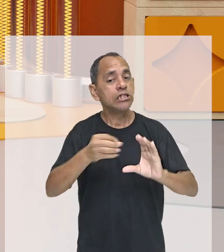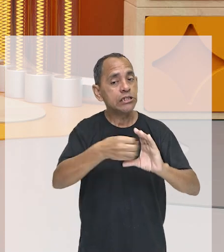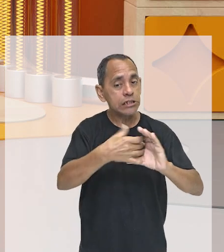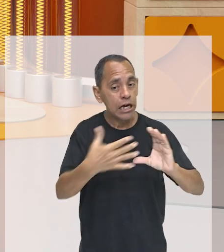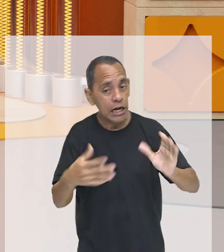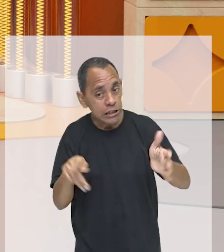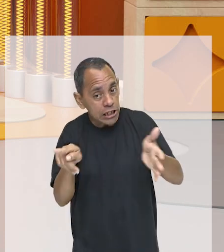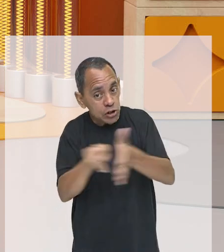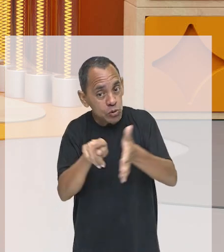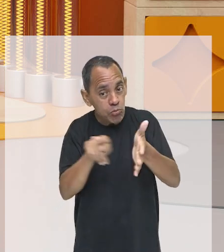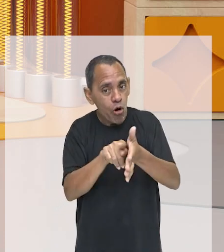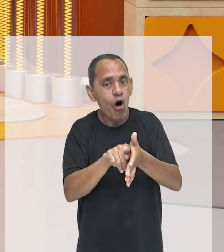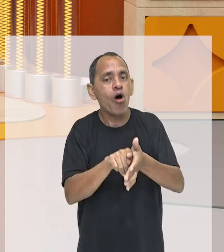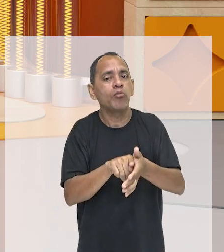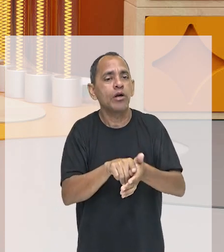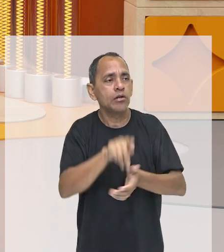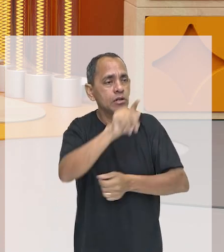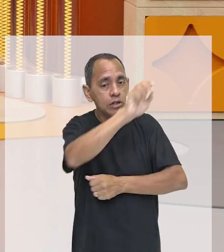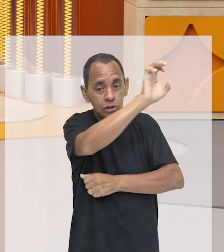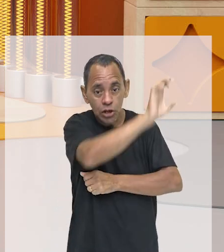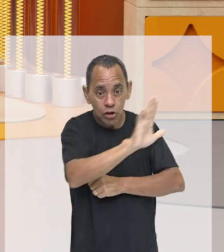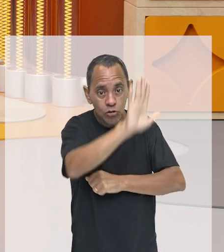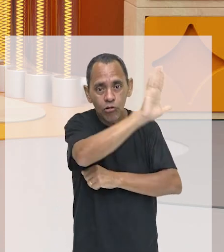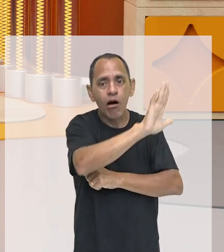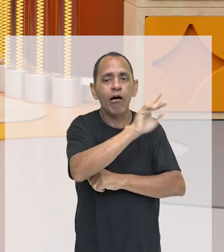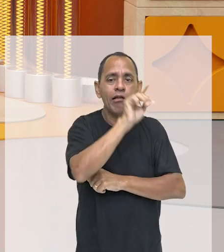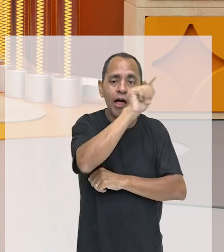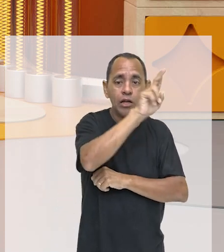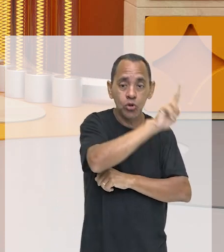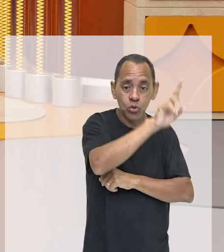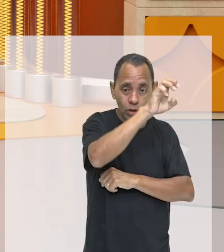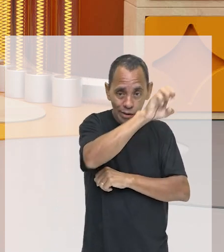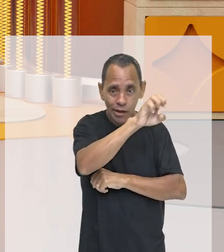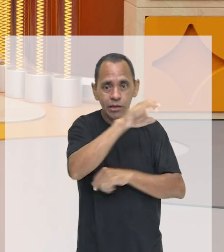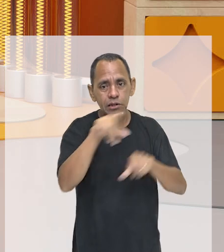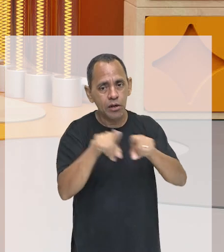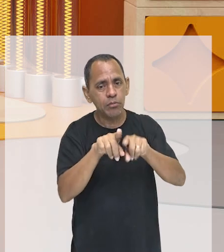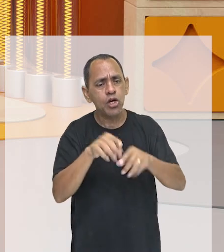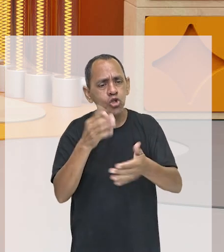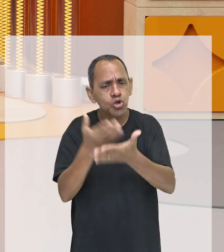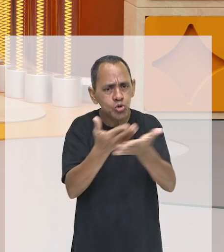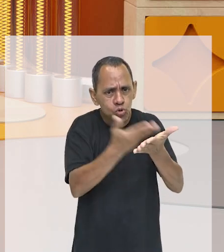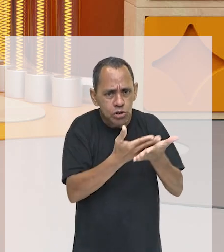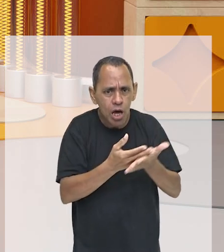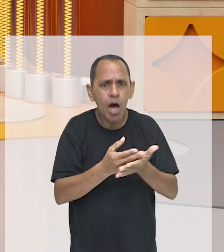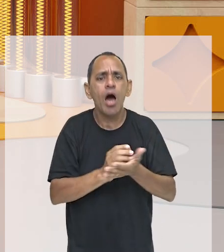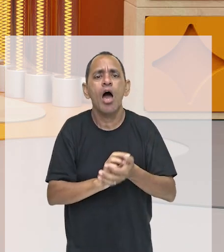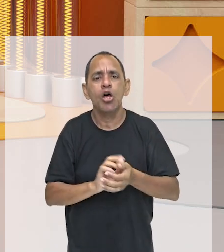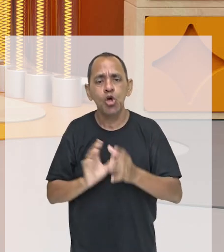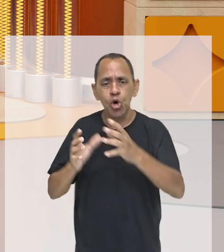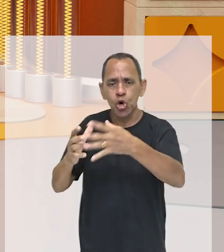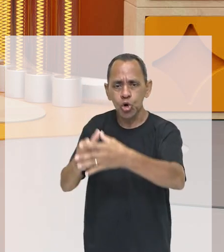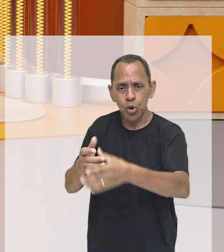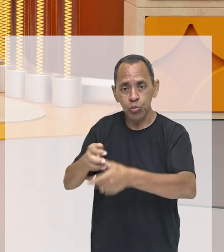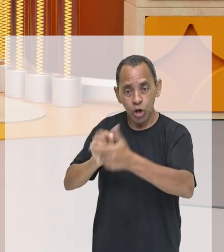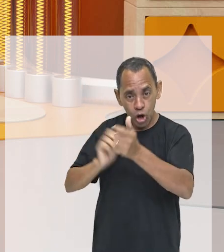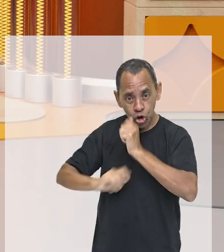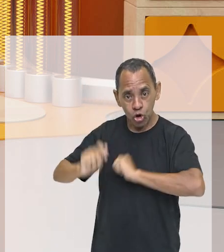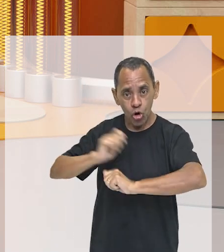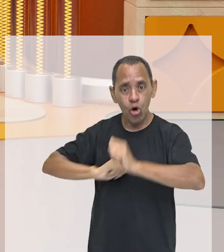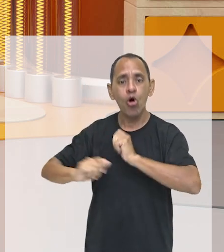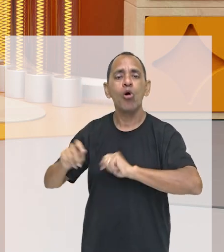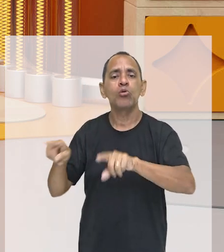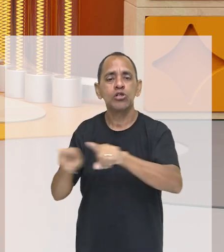desses países europeus, vamos também estudar sobre um outro bloco econômico, tá, que acabou surgindo